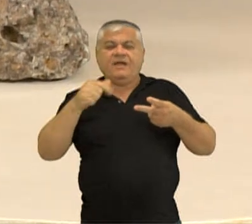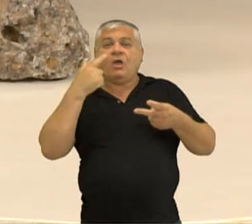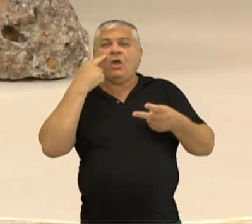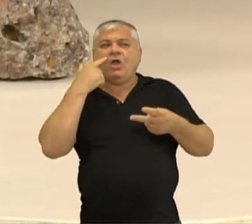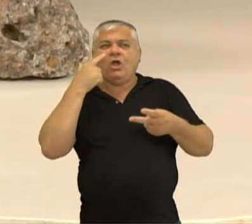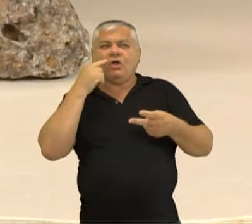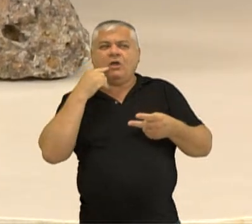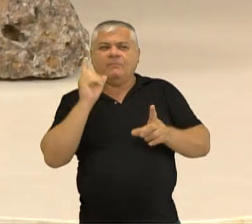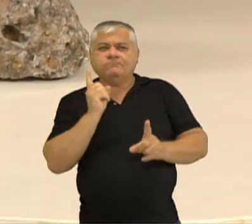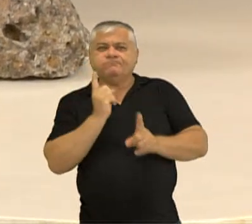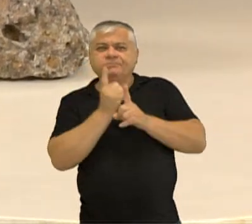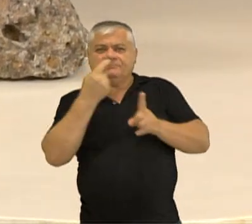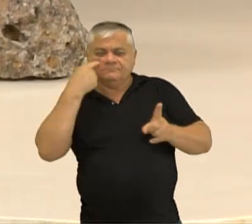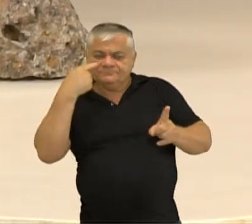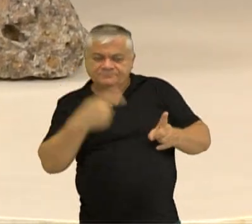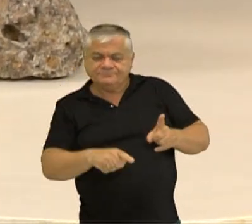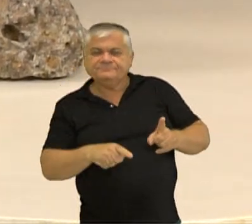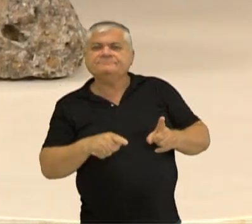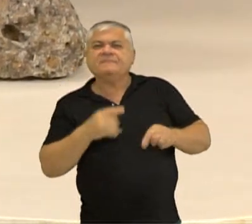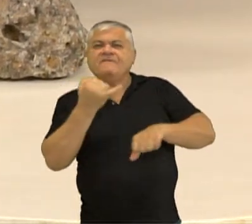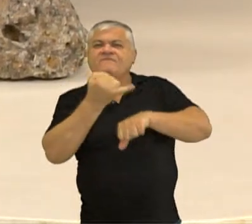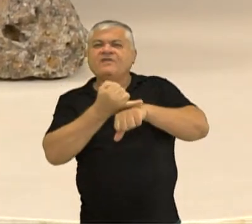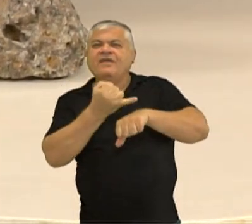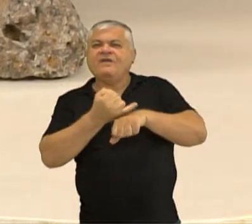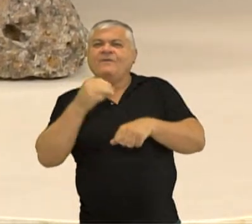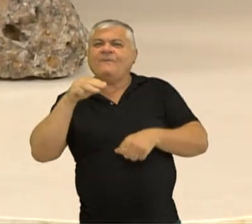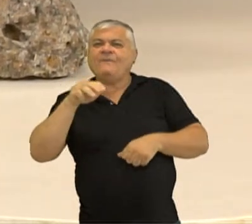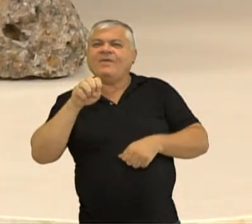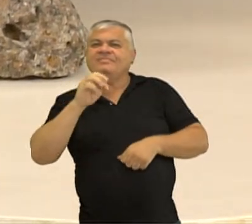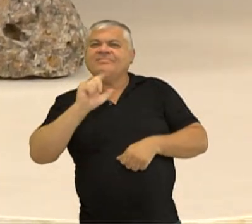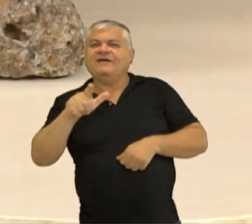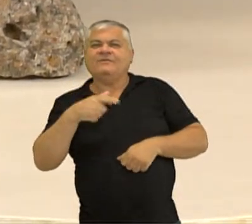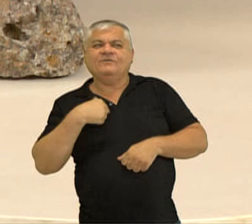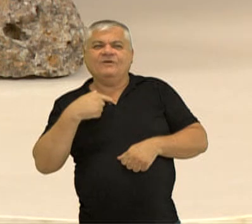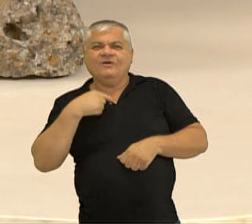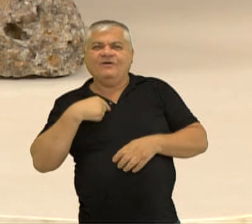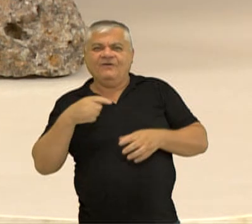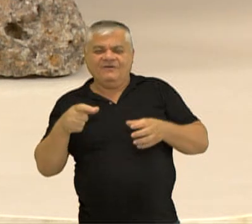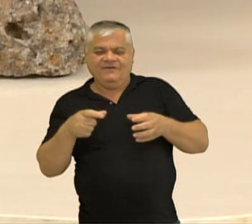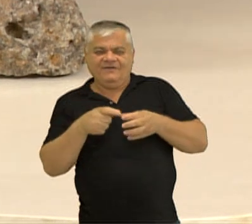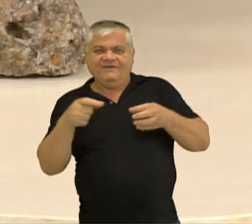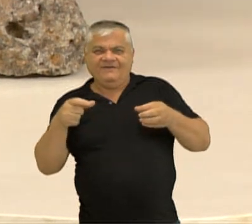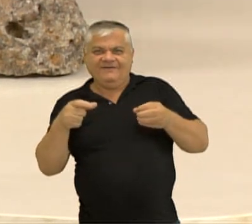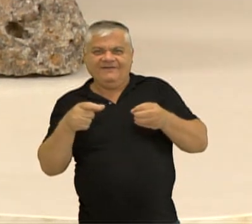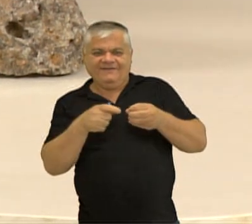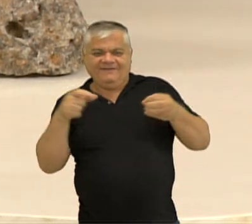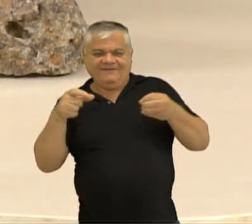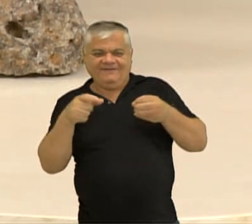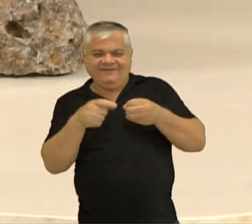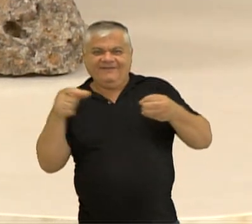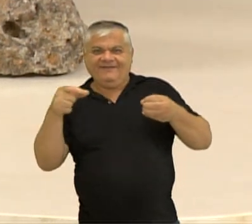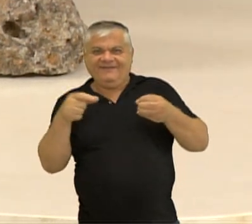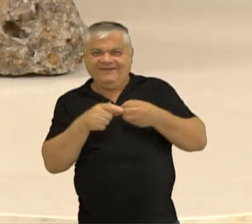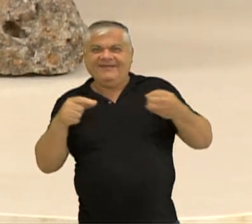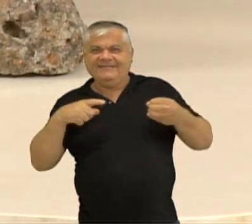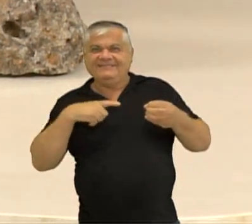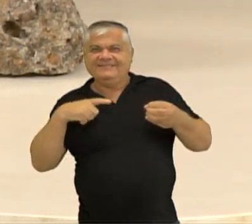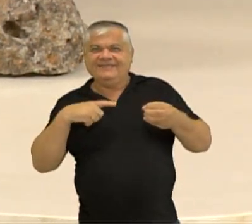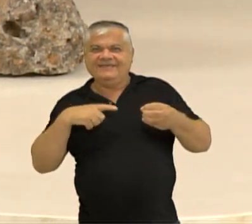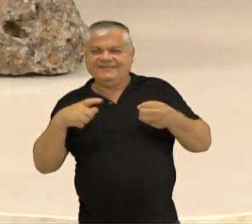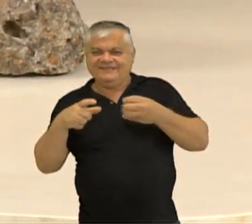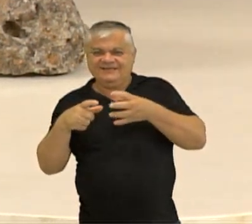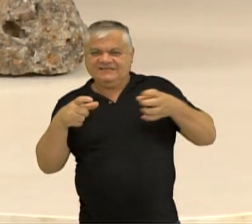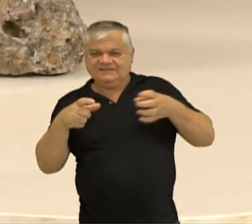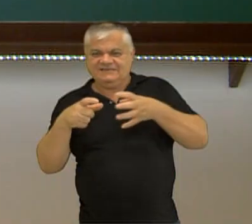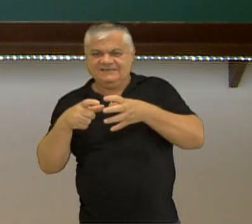a presença de metais no arenito quando eu encosto um ímã próximo dele. Existe uma atração, lógico,